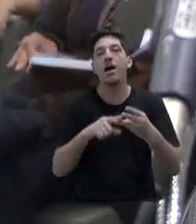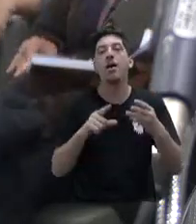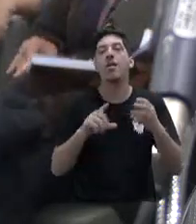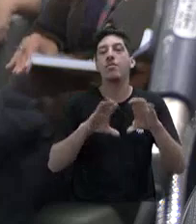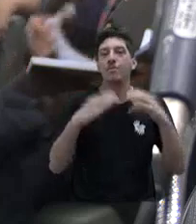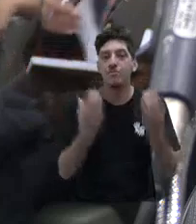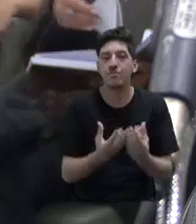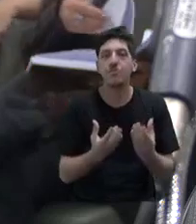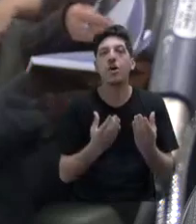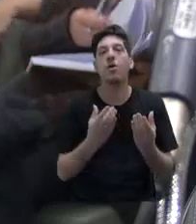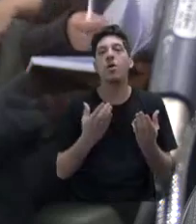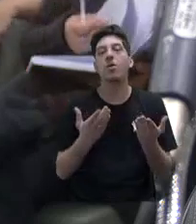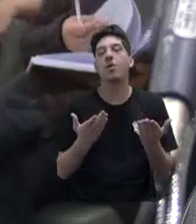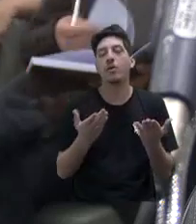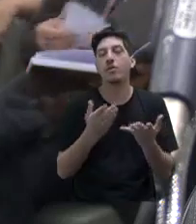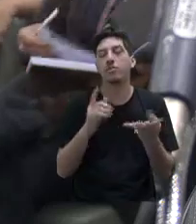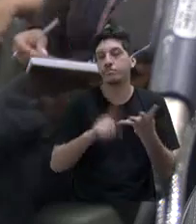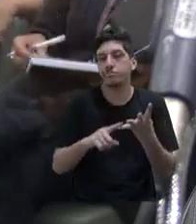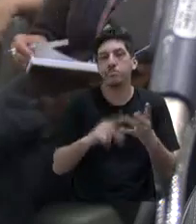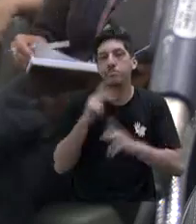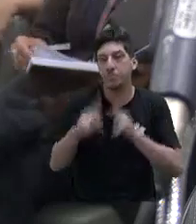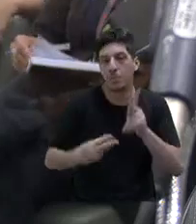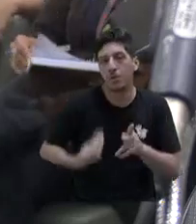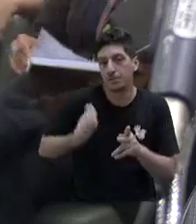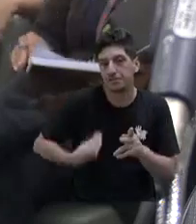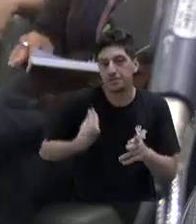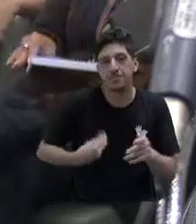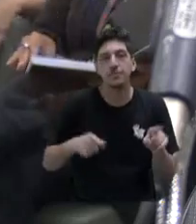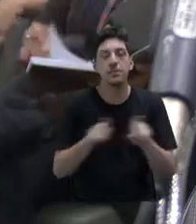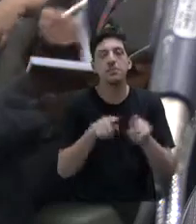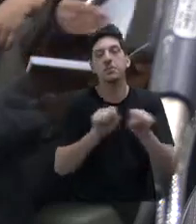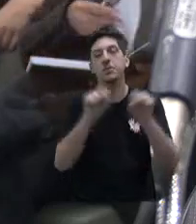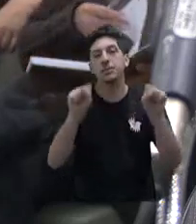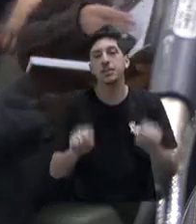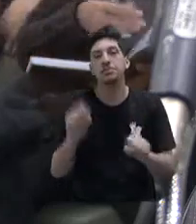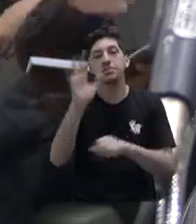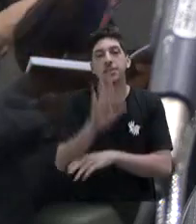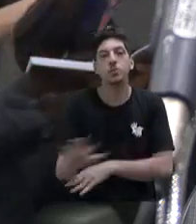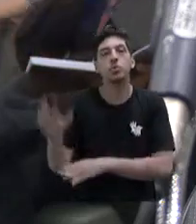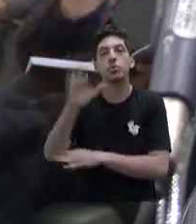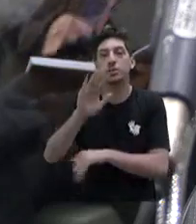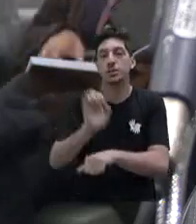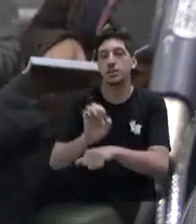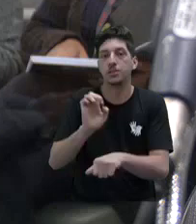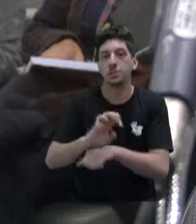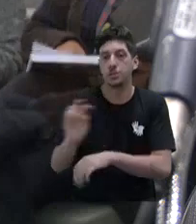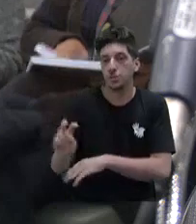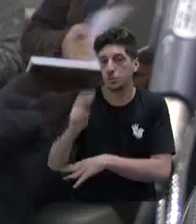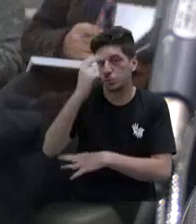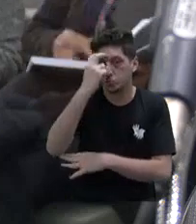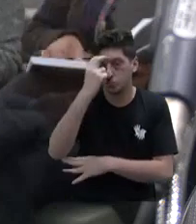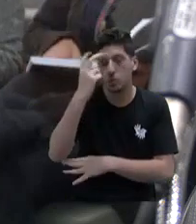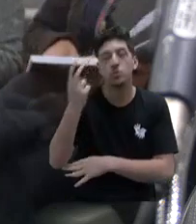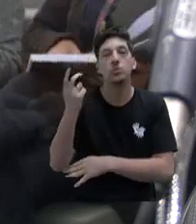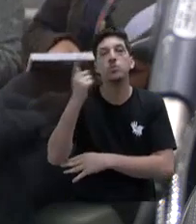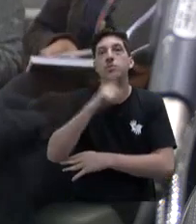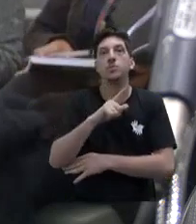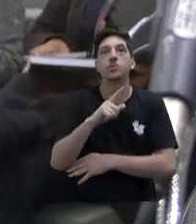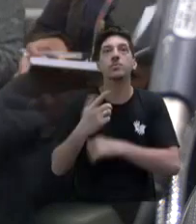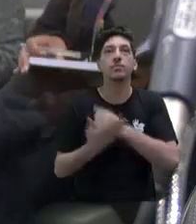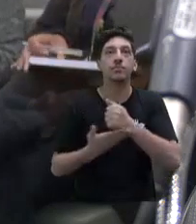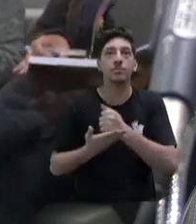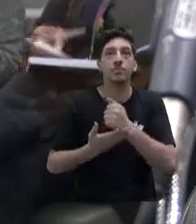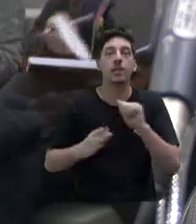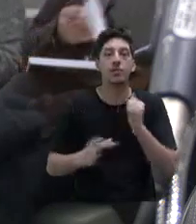estamos falando de participação popular e, afinal, de um sistema nacional e estadual de cultura que também tem embasamento